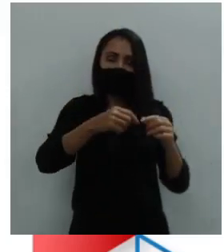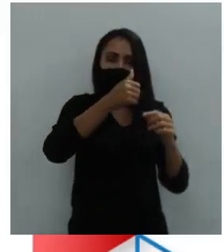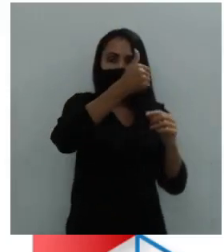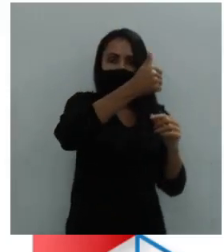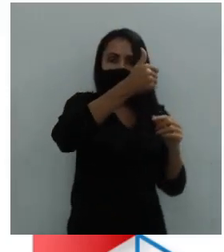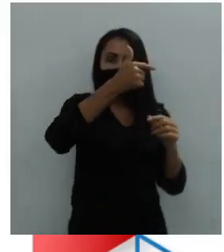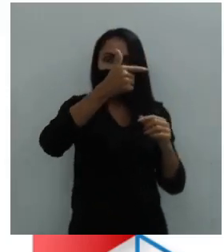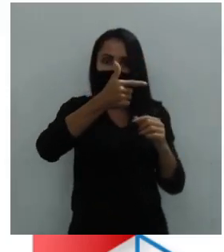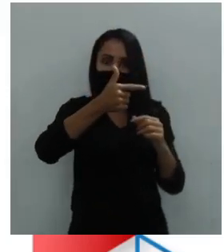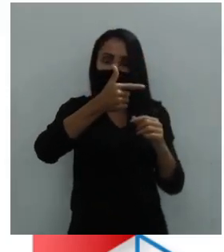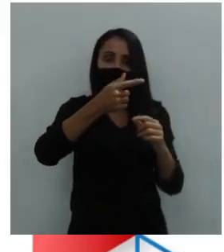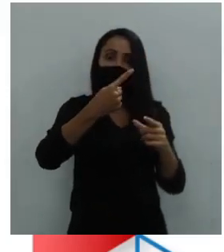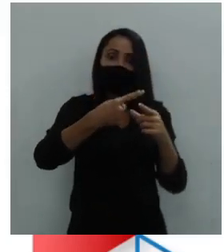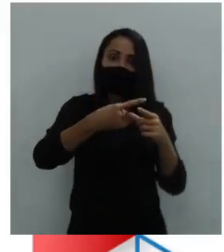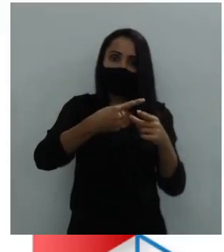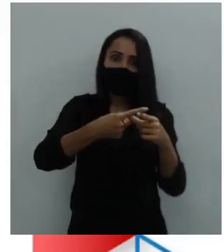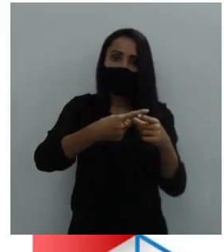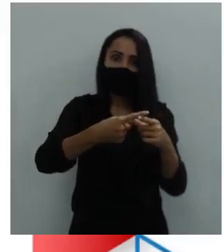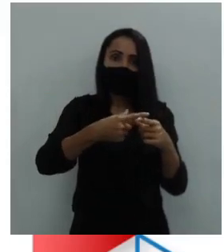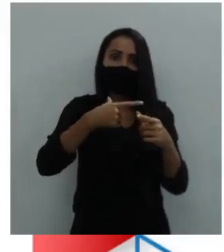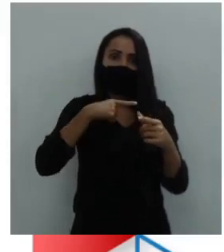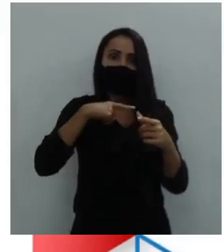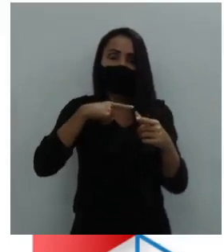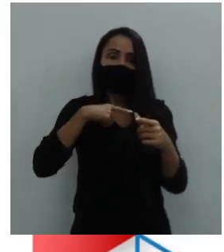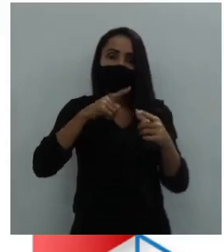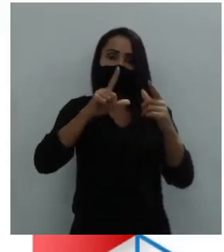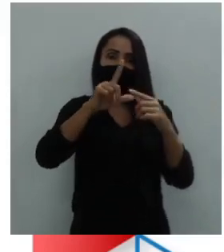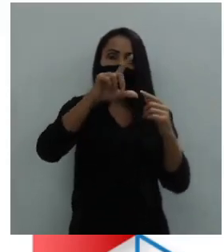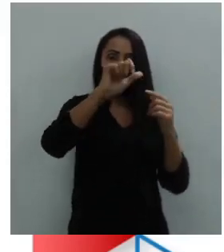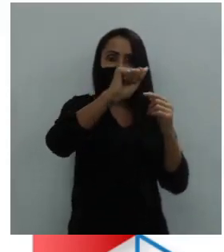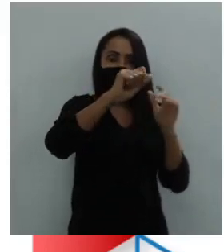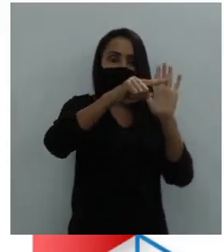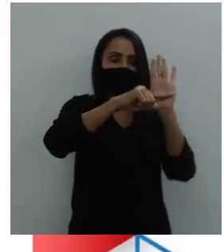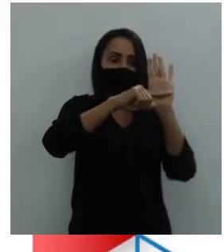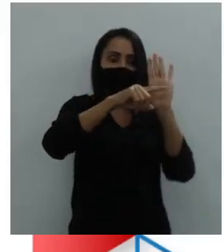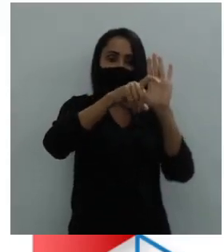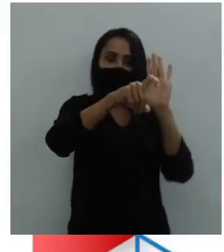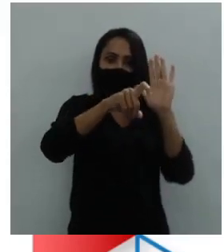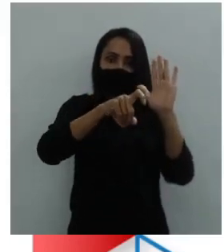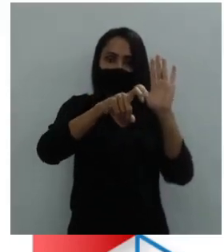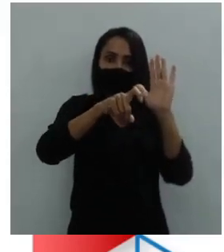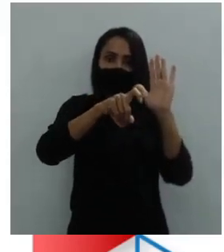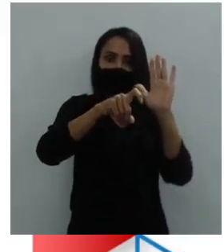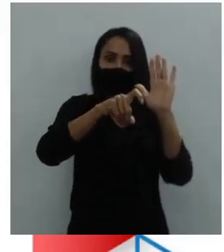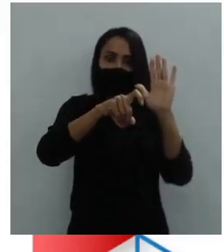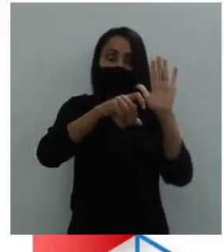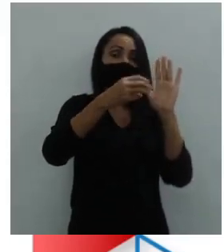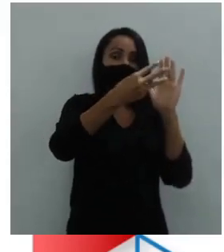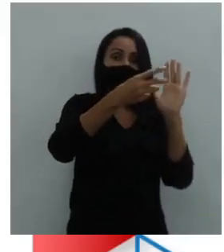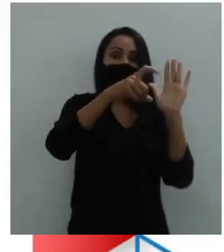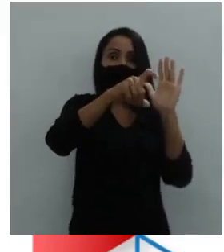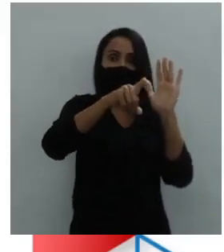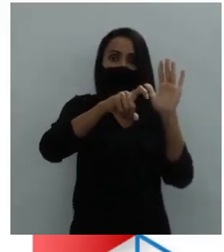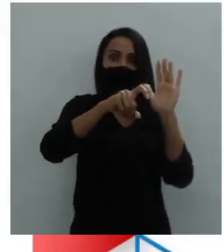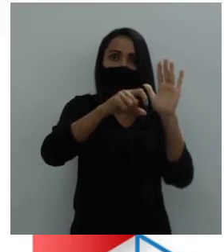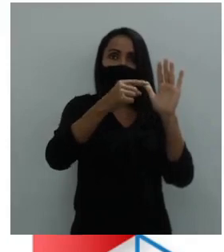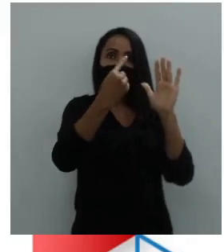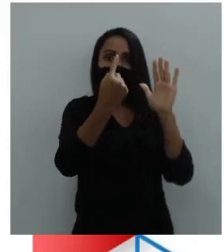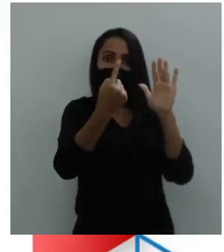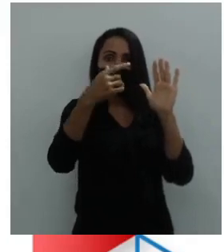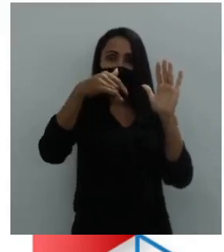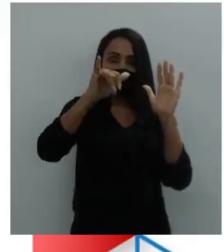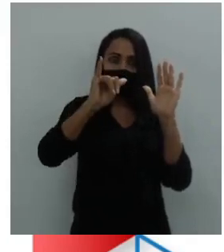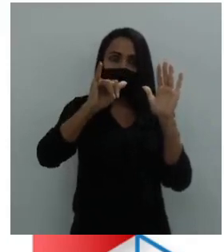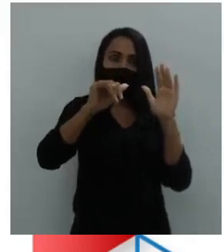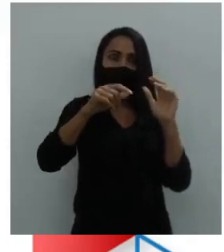segundo quadrante. Por quê? Eu tenho letra A menos x, tá? E B menos 3x e 1 do y. E